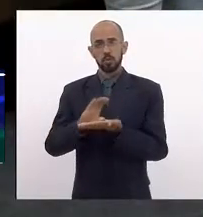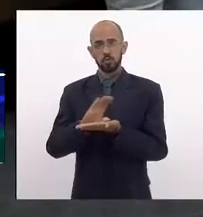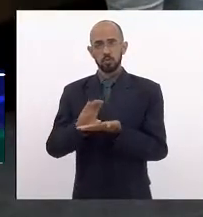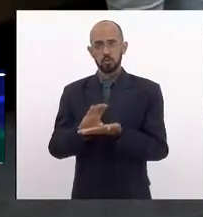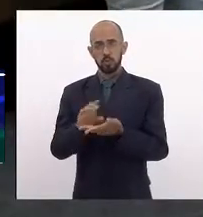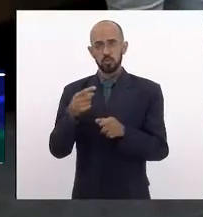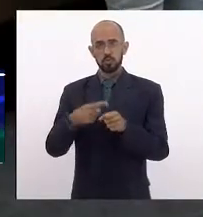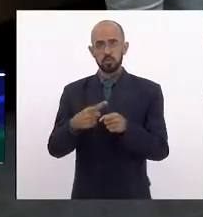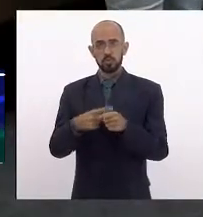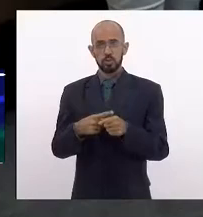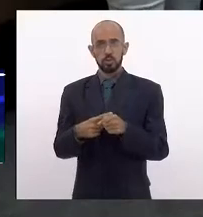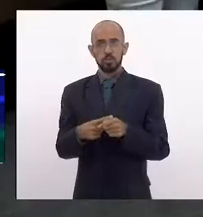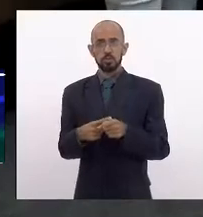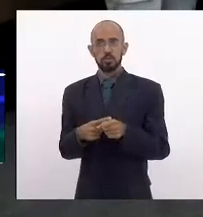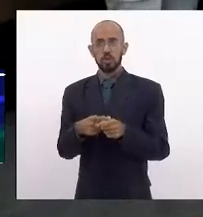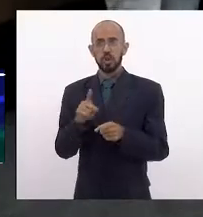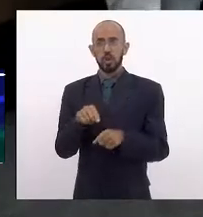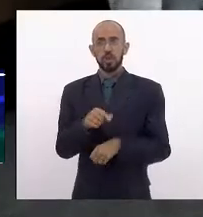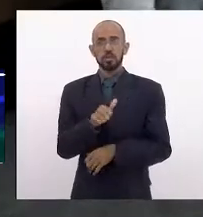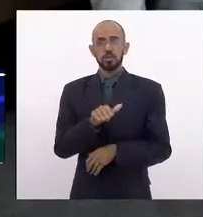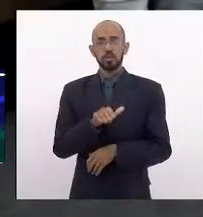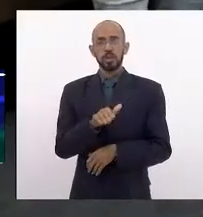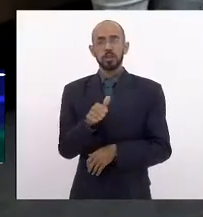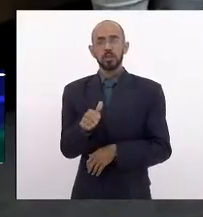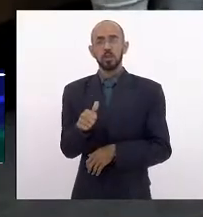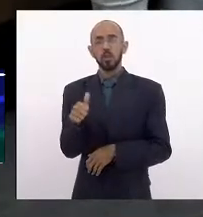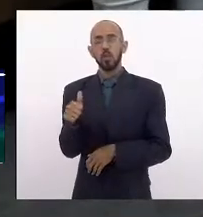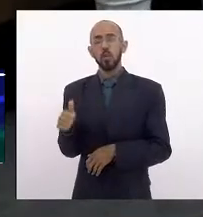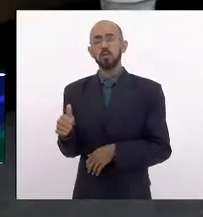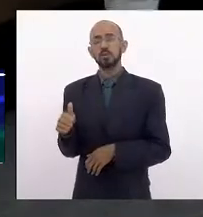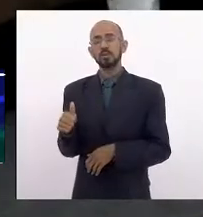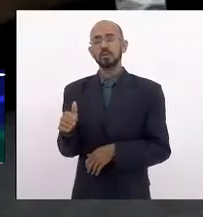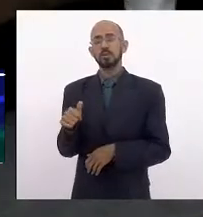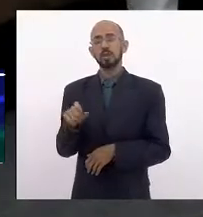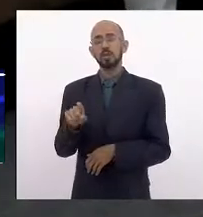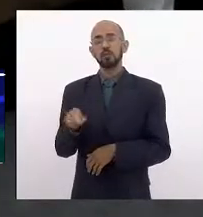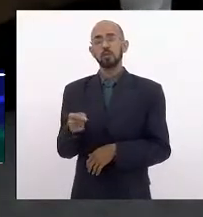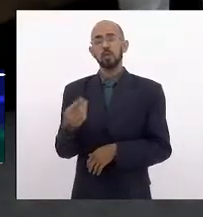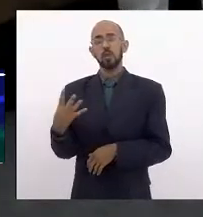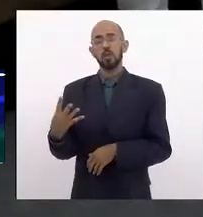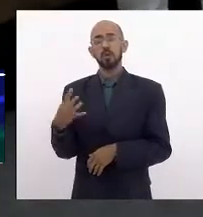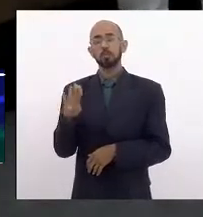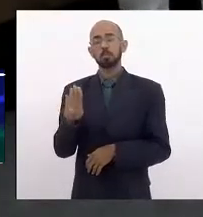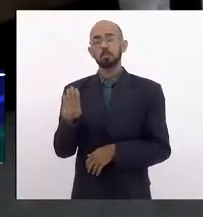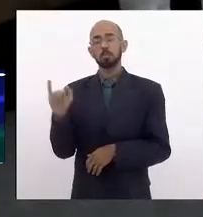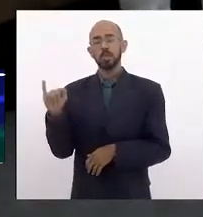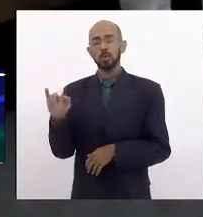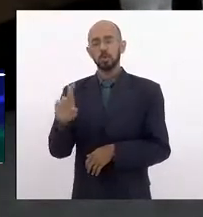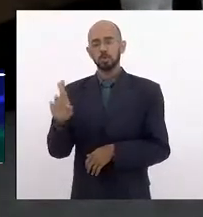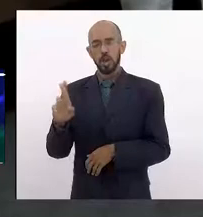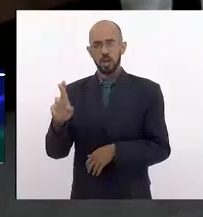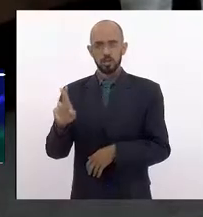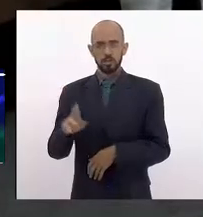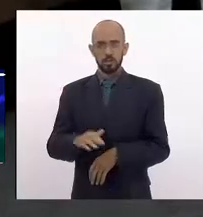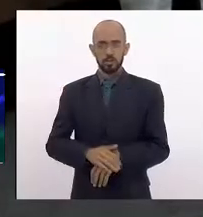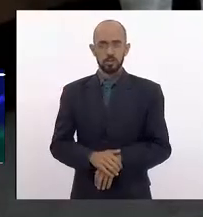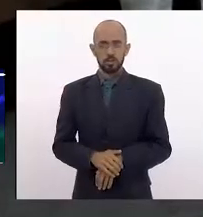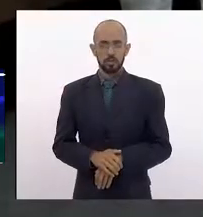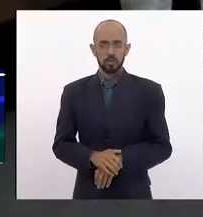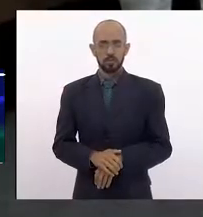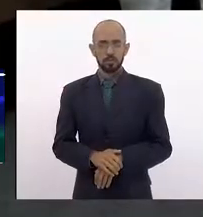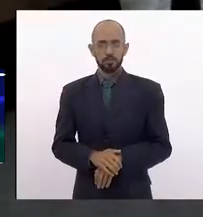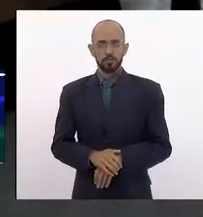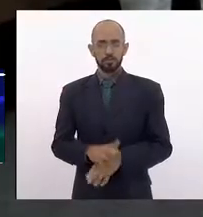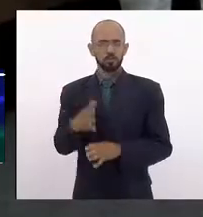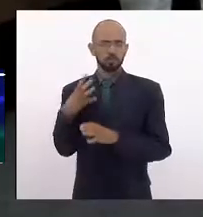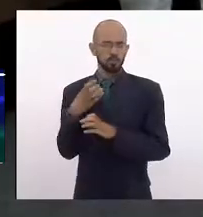municípios era de 111. 4 bilhões de reais a previsão de